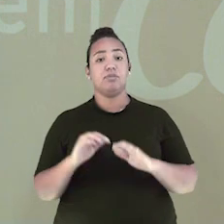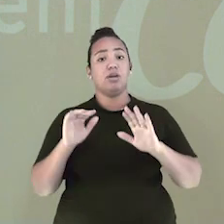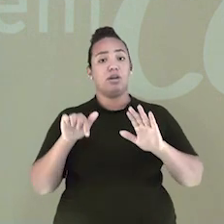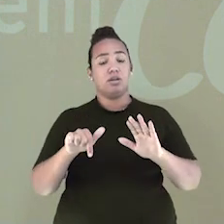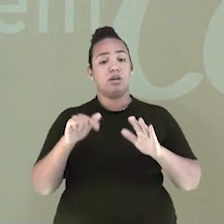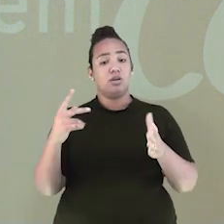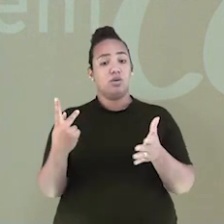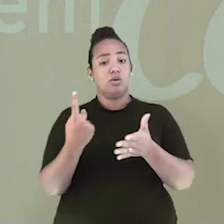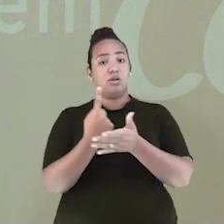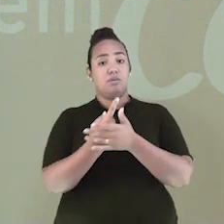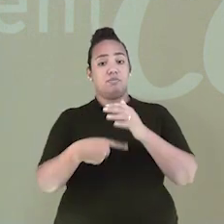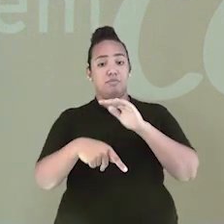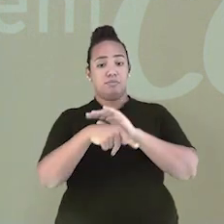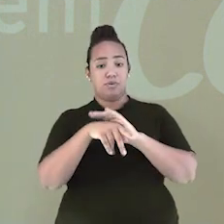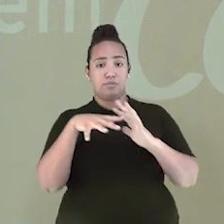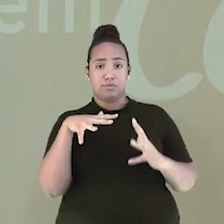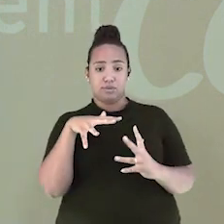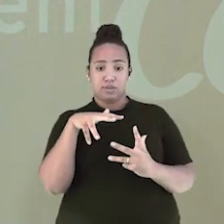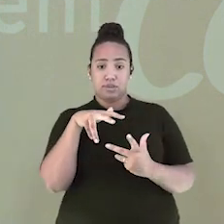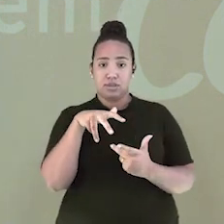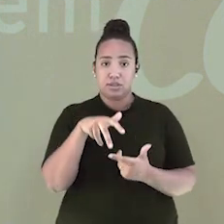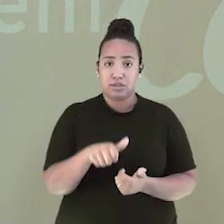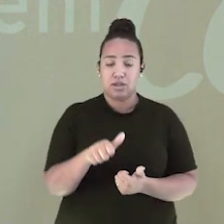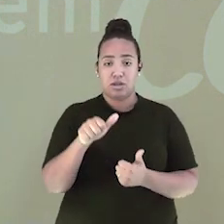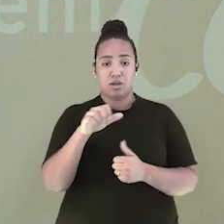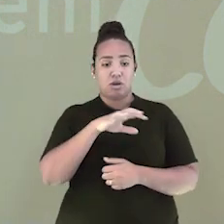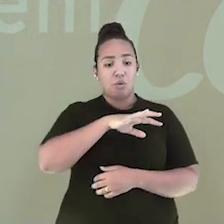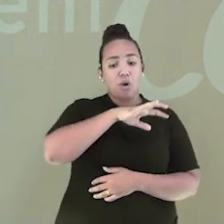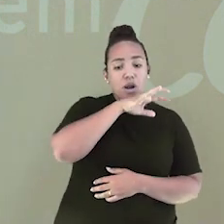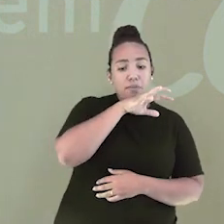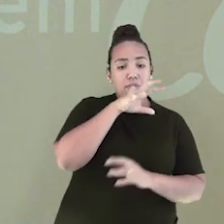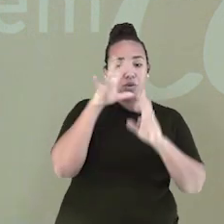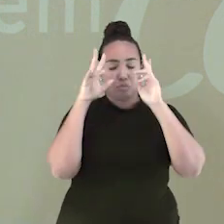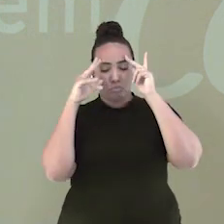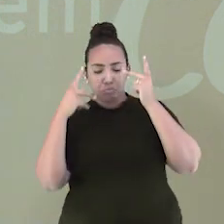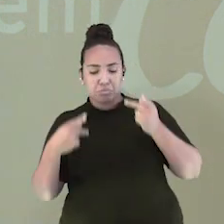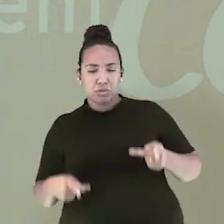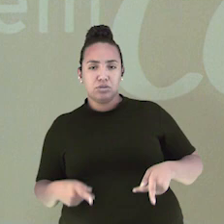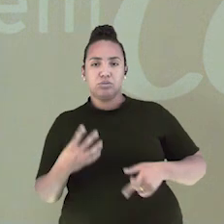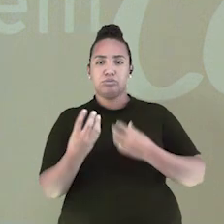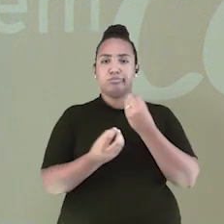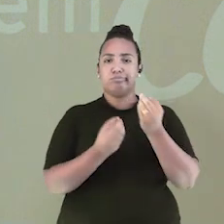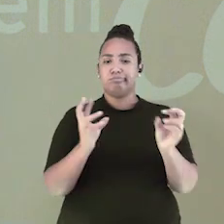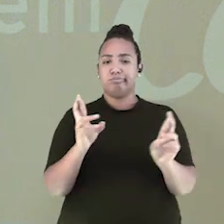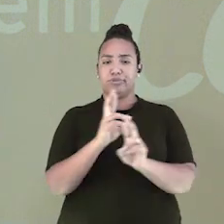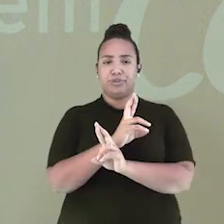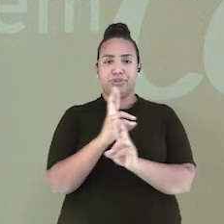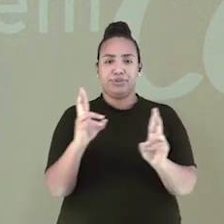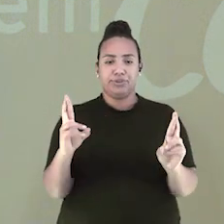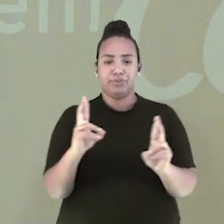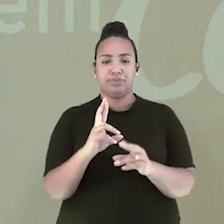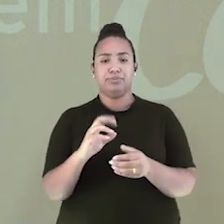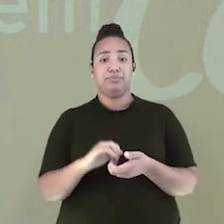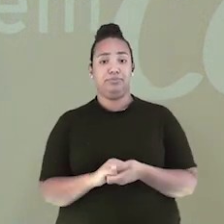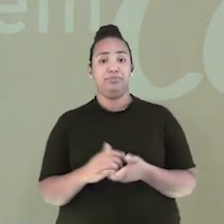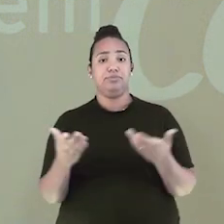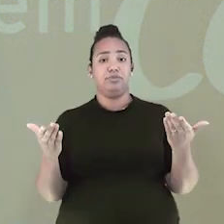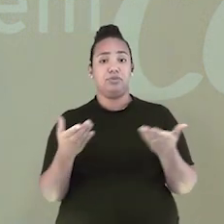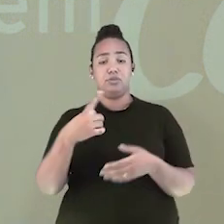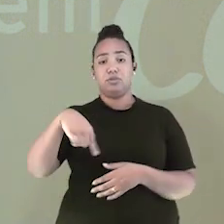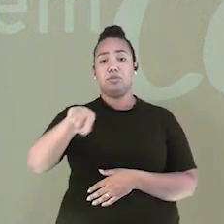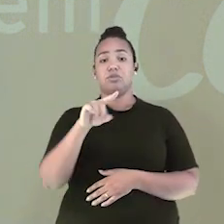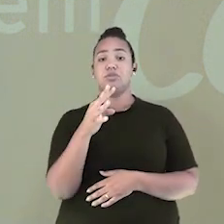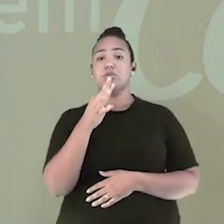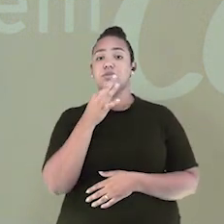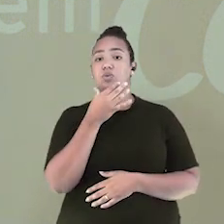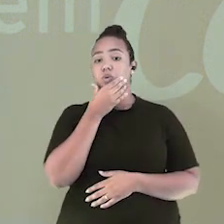que tinham na Terra, como a diferença entre o homem e o animal, por exemplo. E é aí que a gente vai conhecer um cara chamado Charles